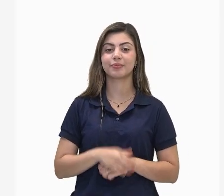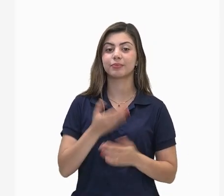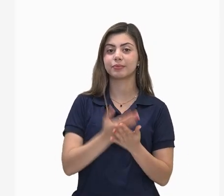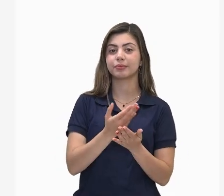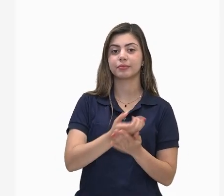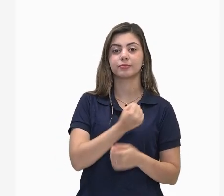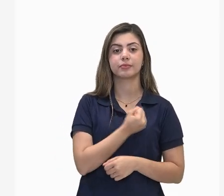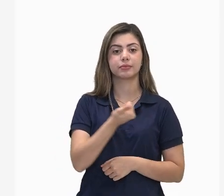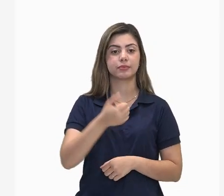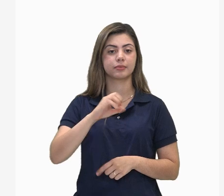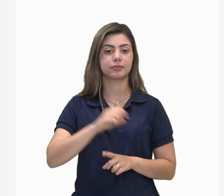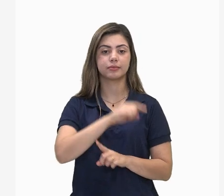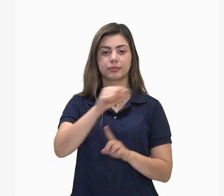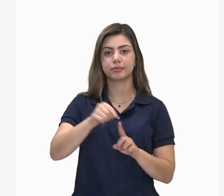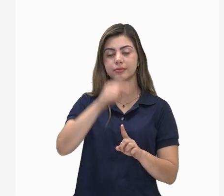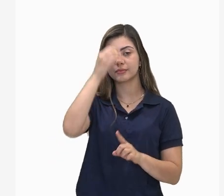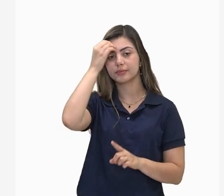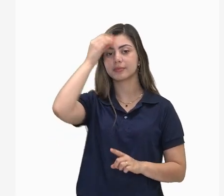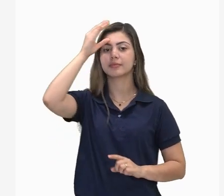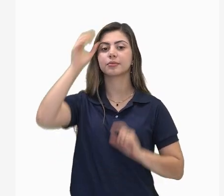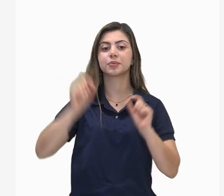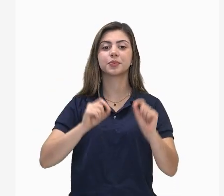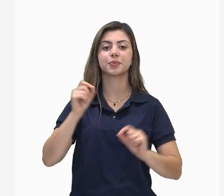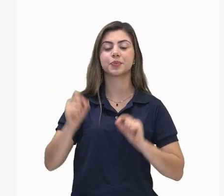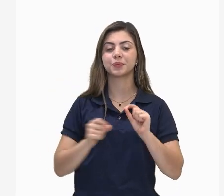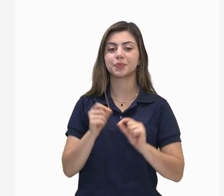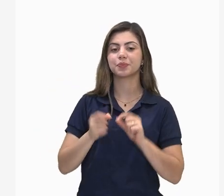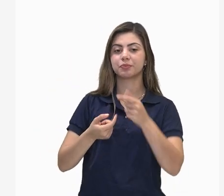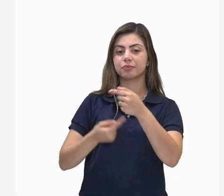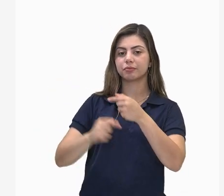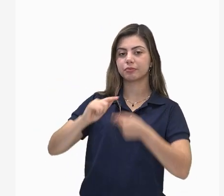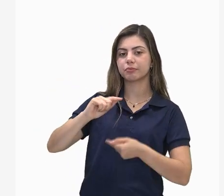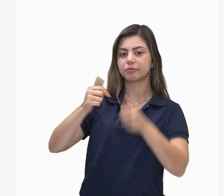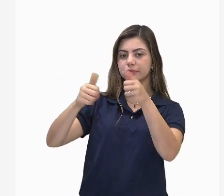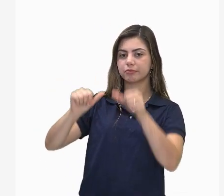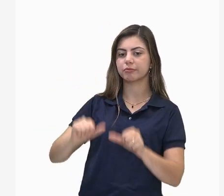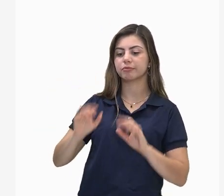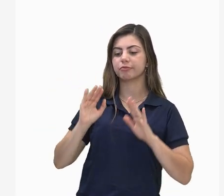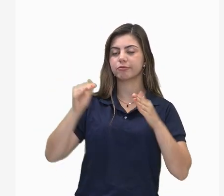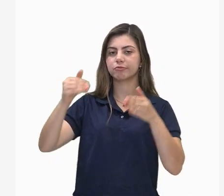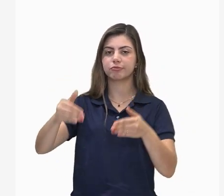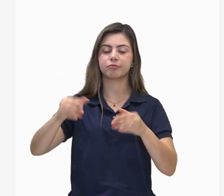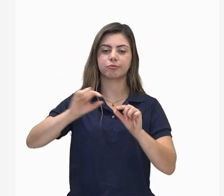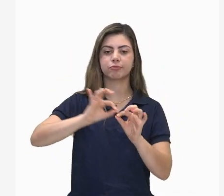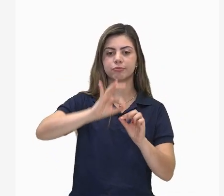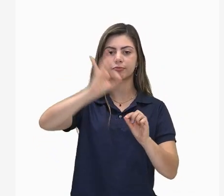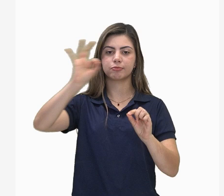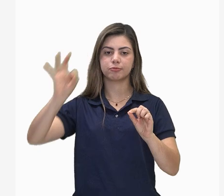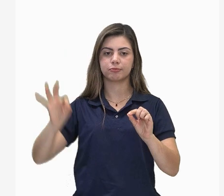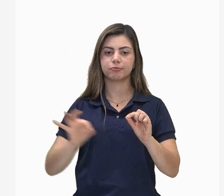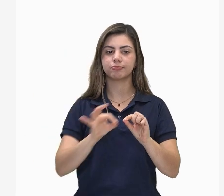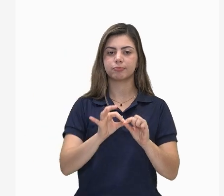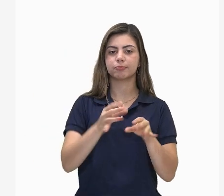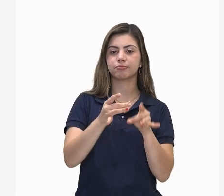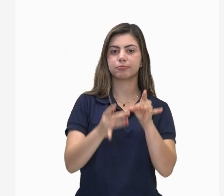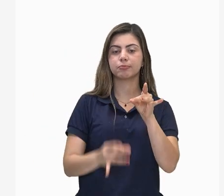de número 10 traz como objeto de conhecimento geometria analítica,